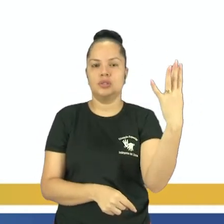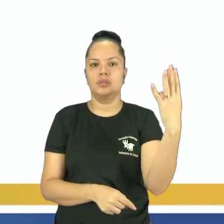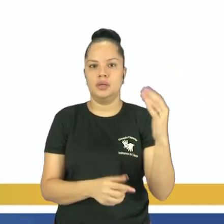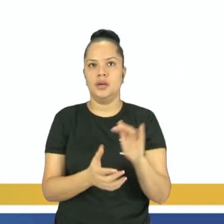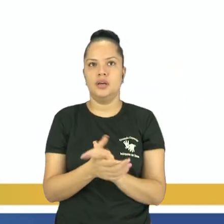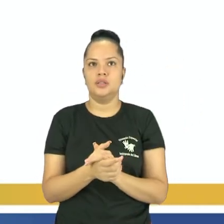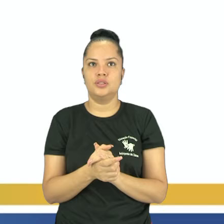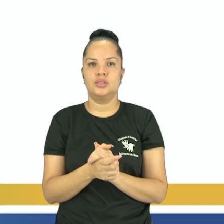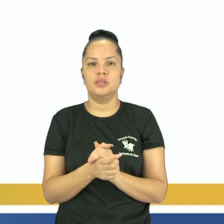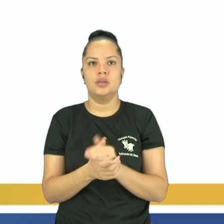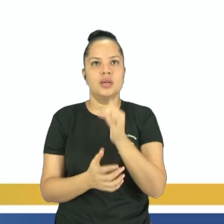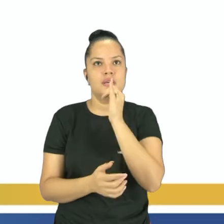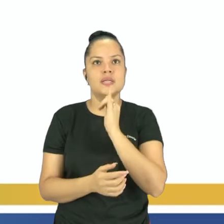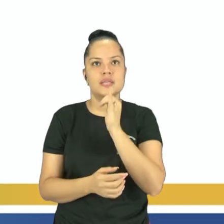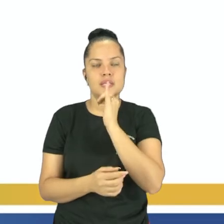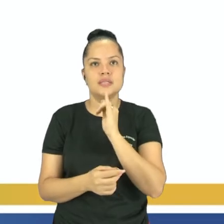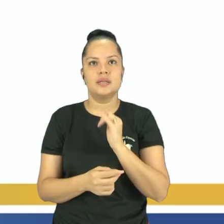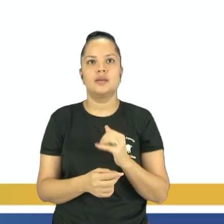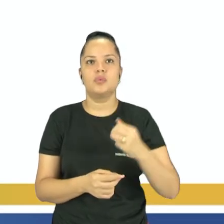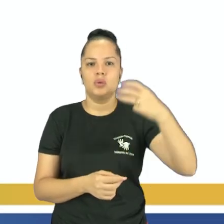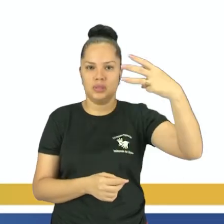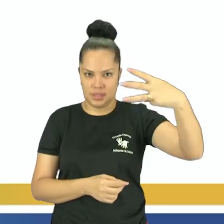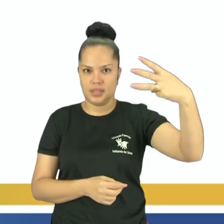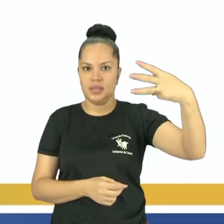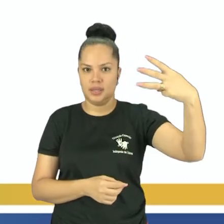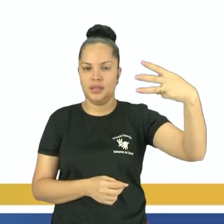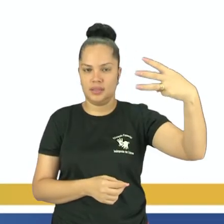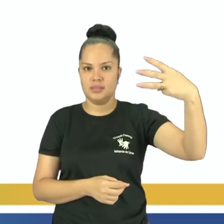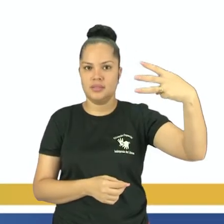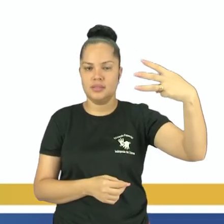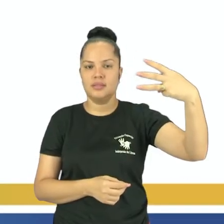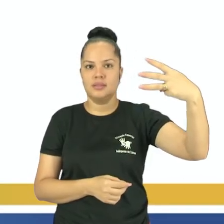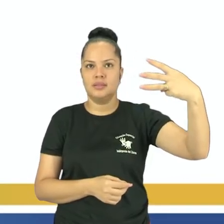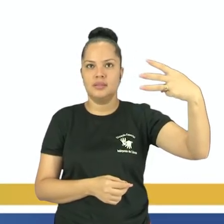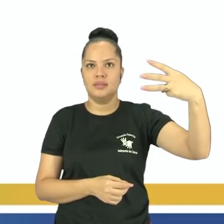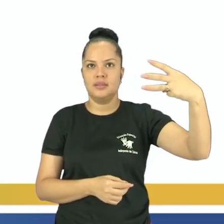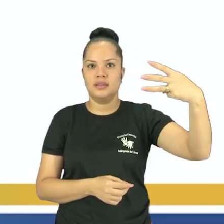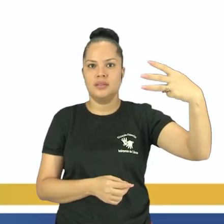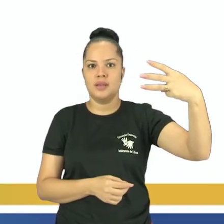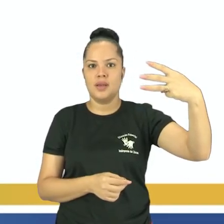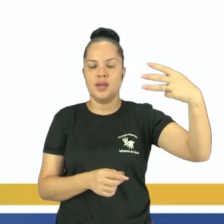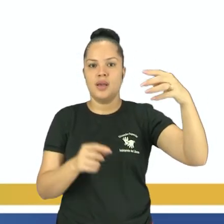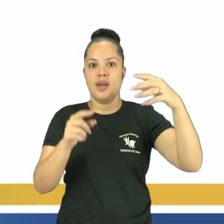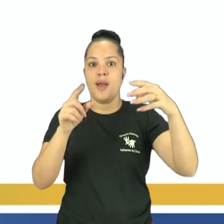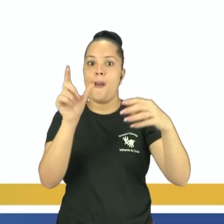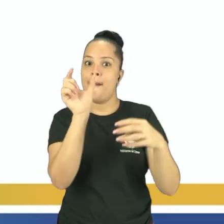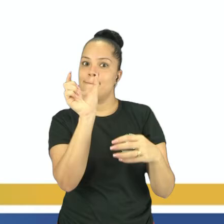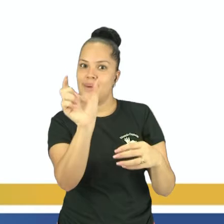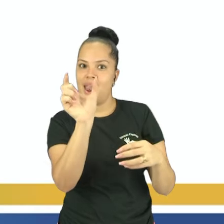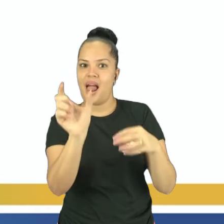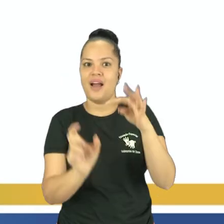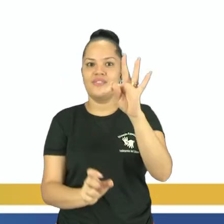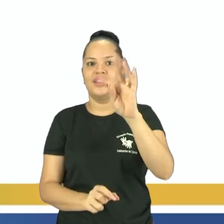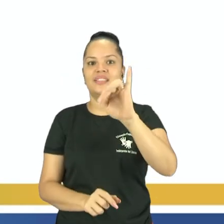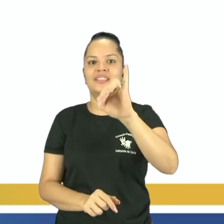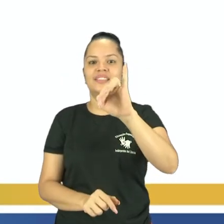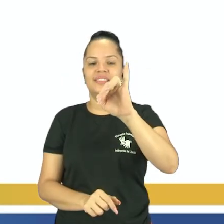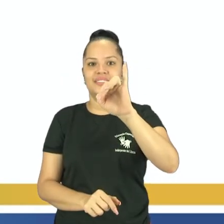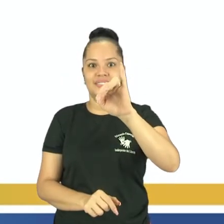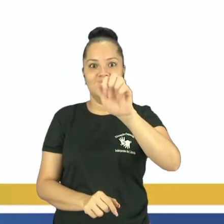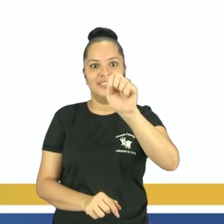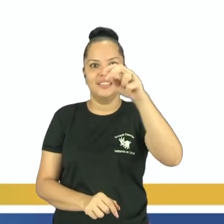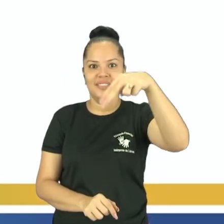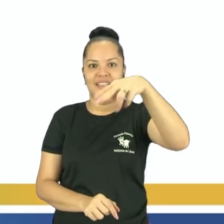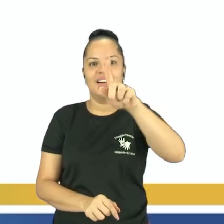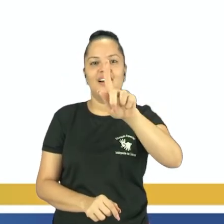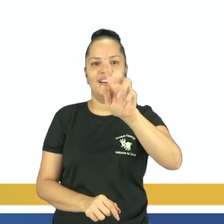comigo, olha. Quando o polígono tem 3 lados, gente, observe que a gente vai chamar ele de triângulo, né? Esse é um polígono bem conhecido. Quando ele